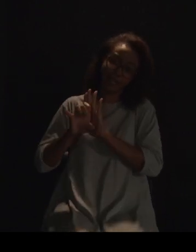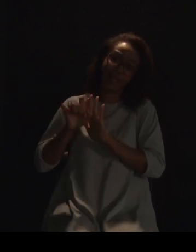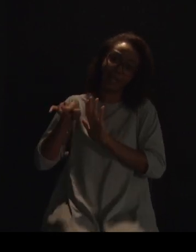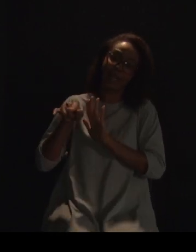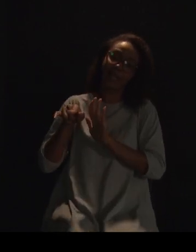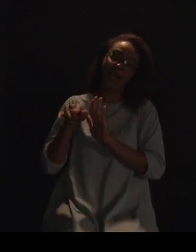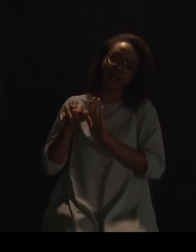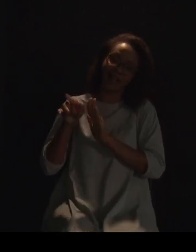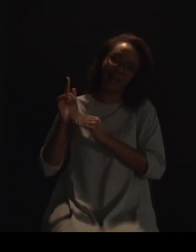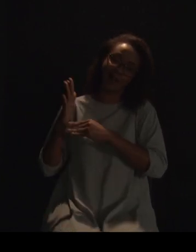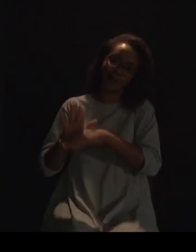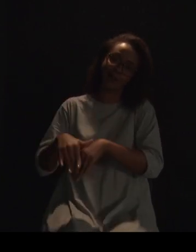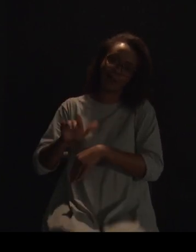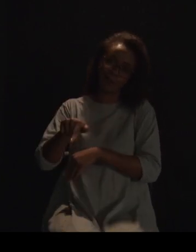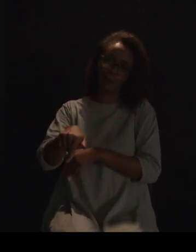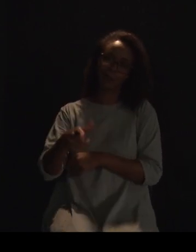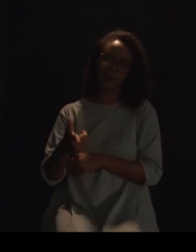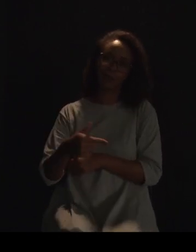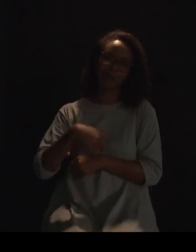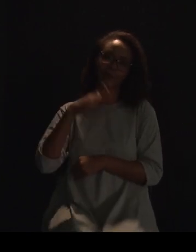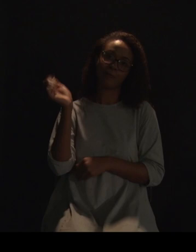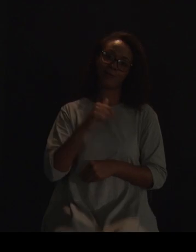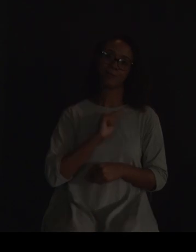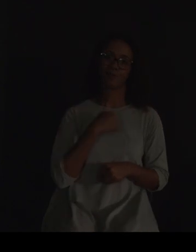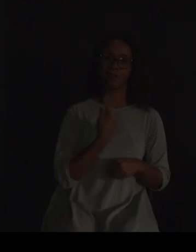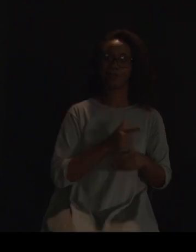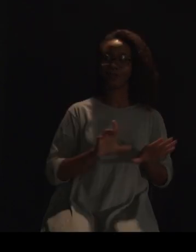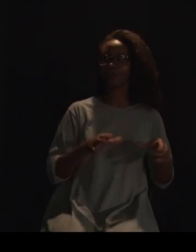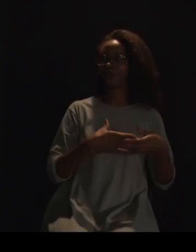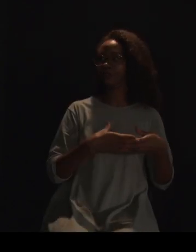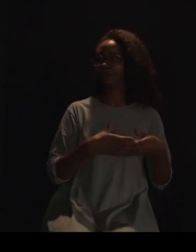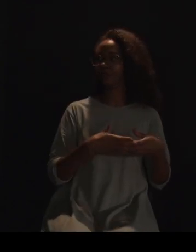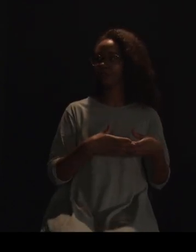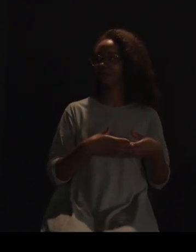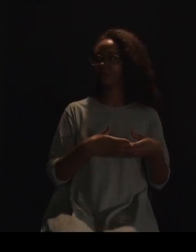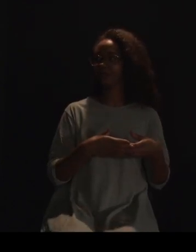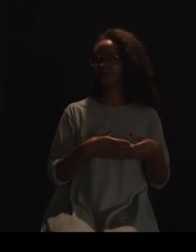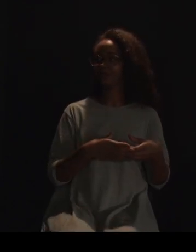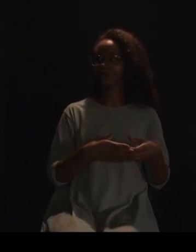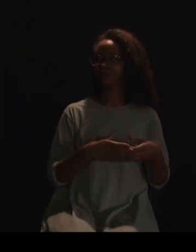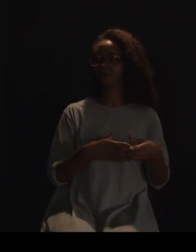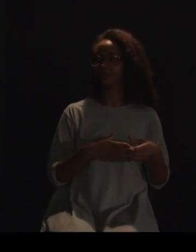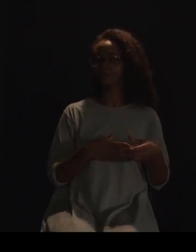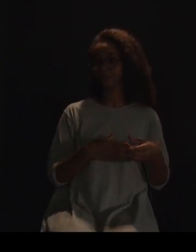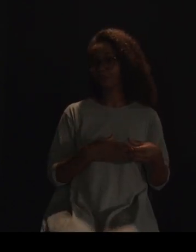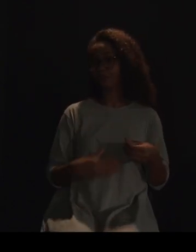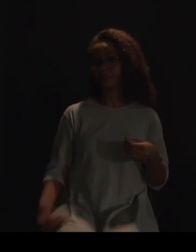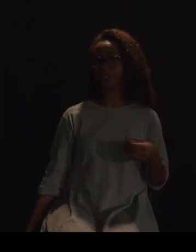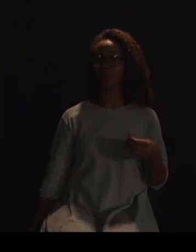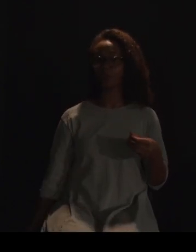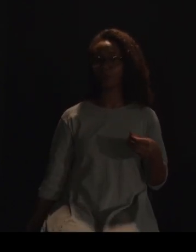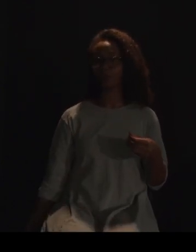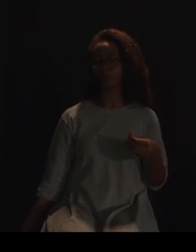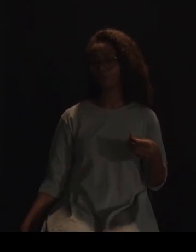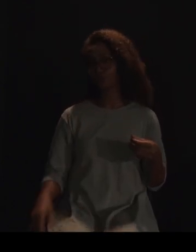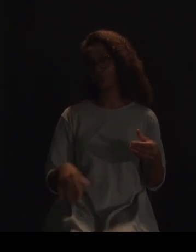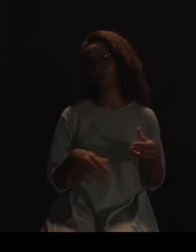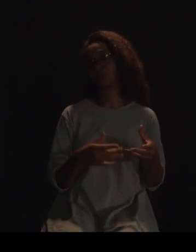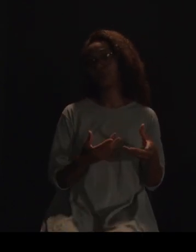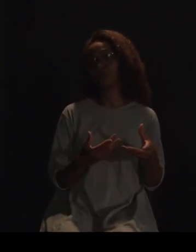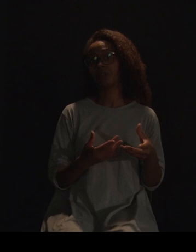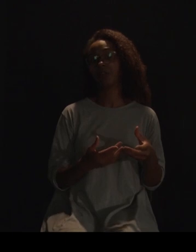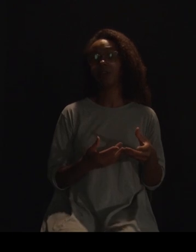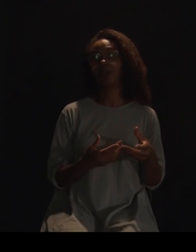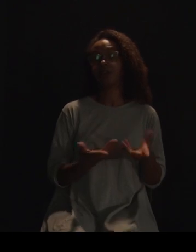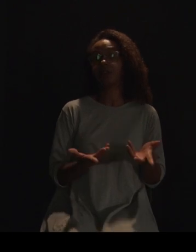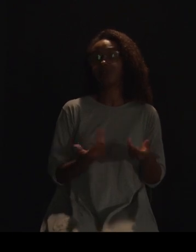mais serventia do que o das nossas comunidades e em si mas é é certamente uma algo interessante a ser